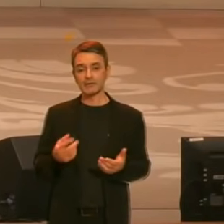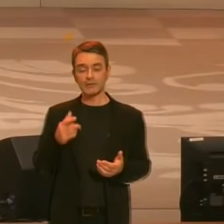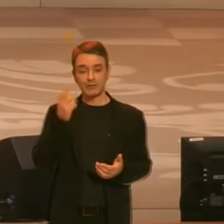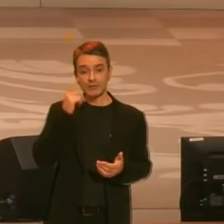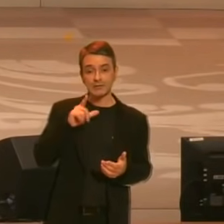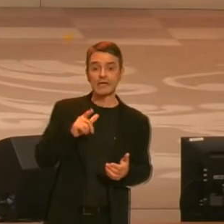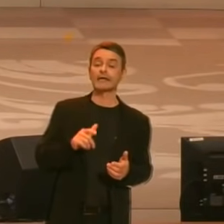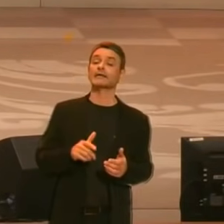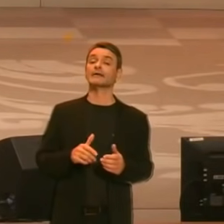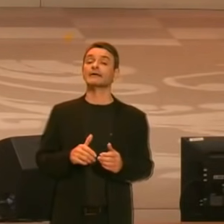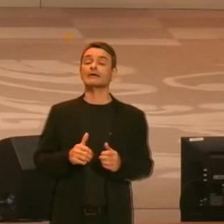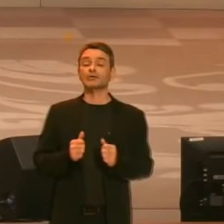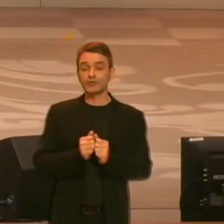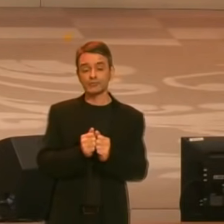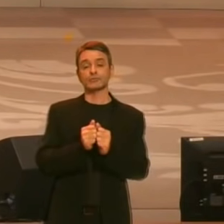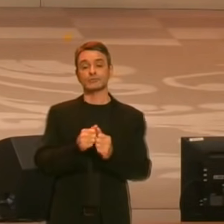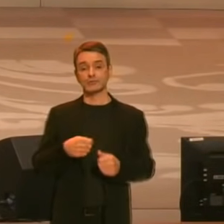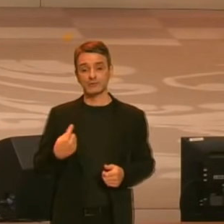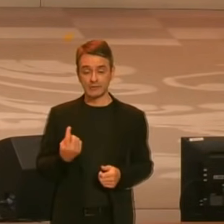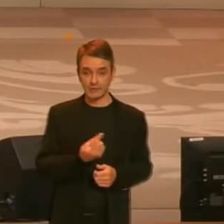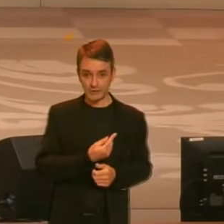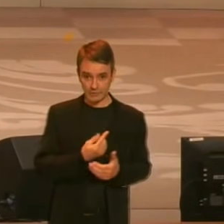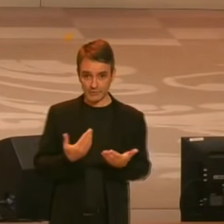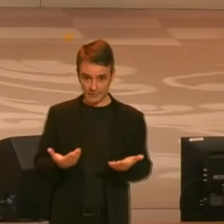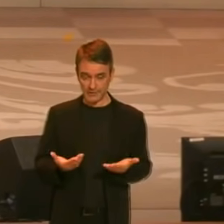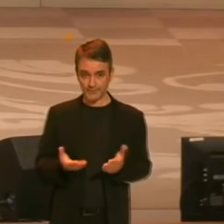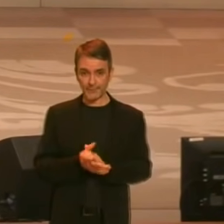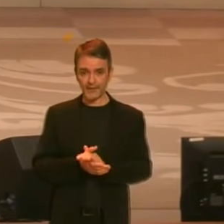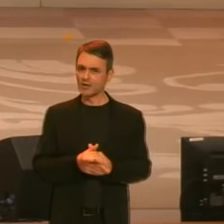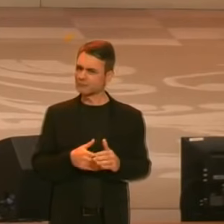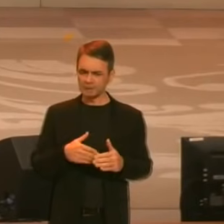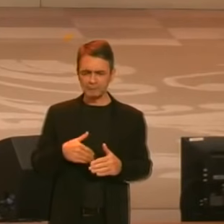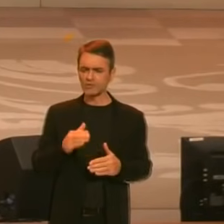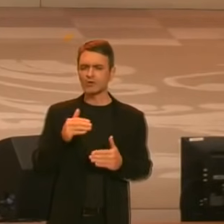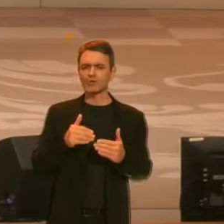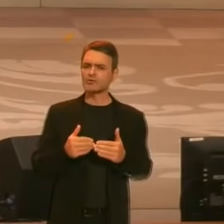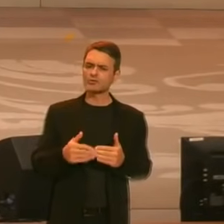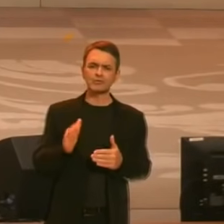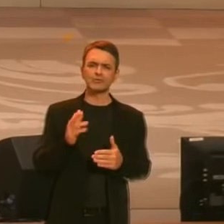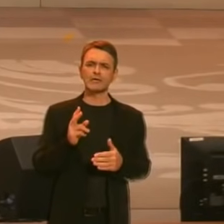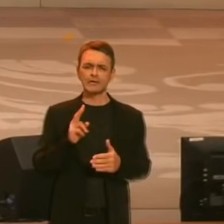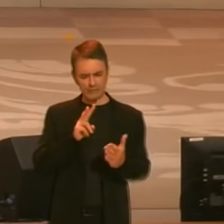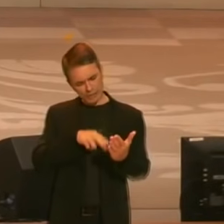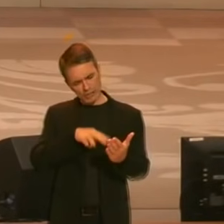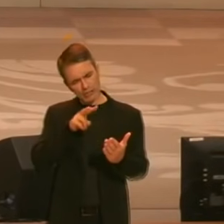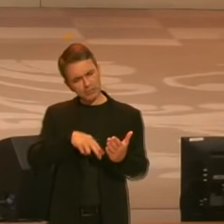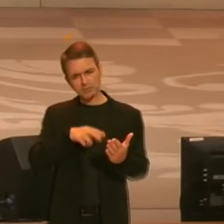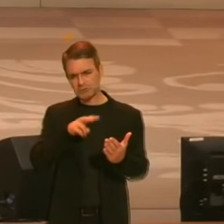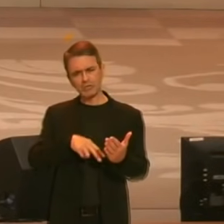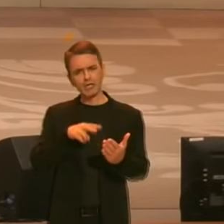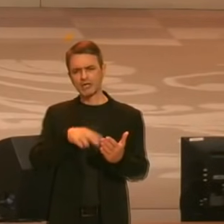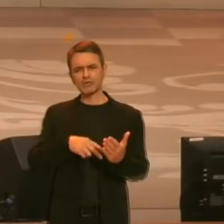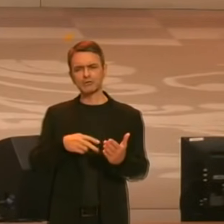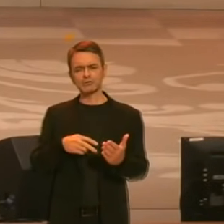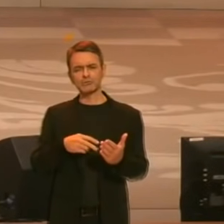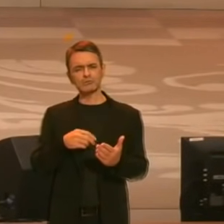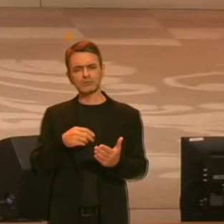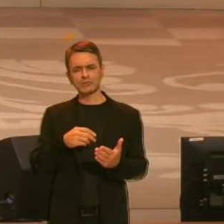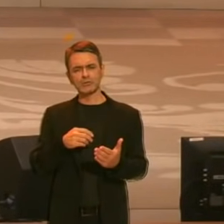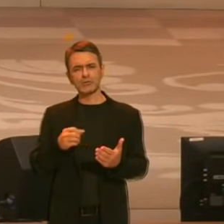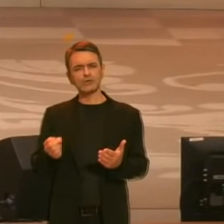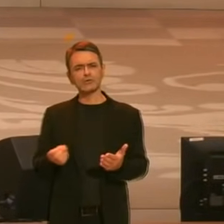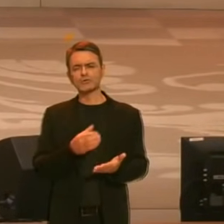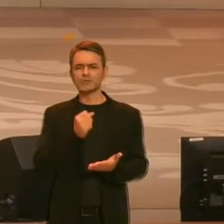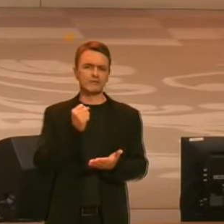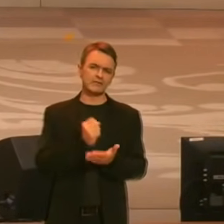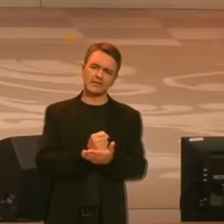nessa jornada, tá? E depois continua lendo o restante do Novo Testamento, de Atos em diante. Depois termina